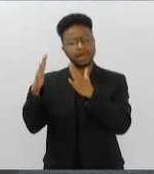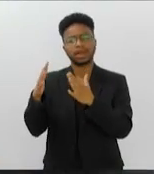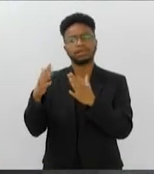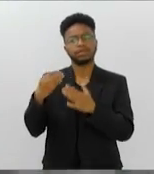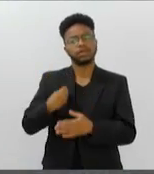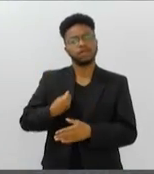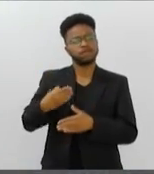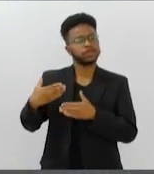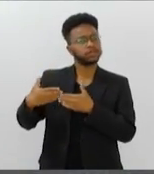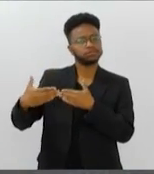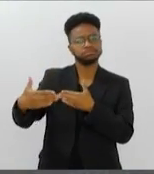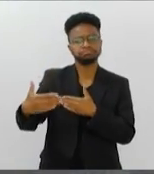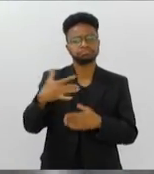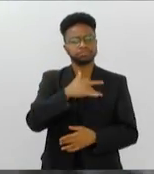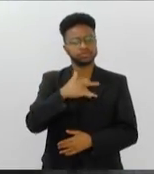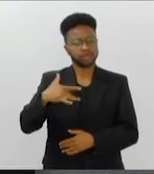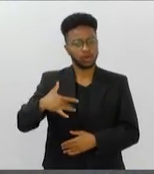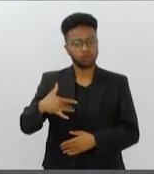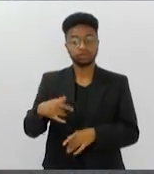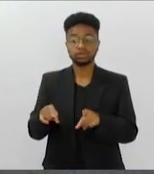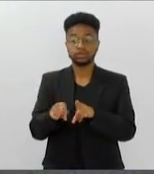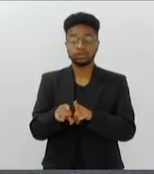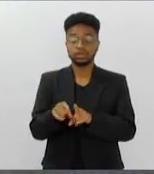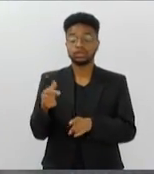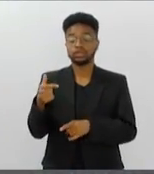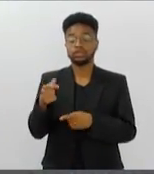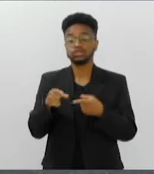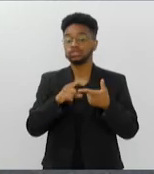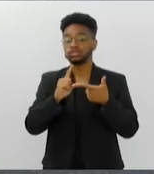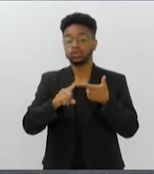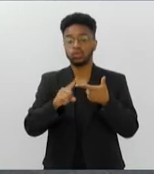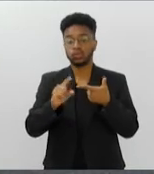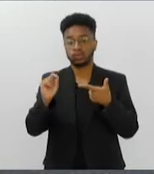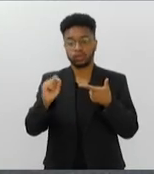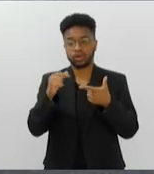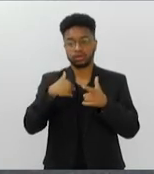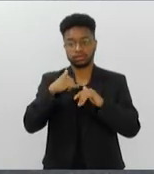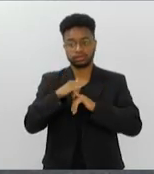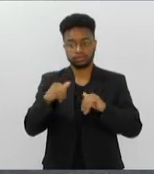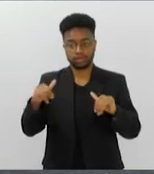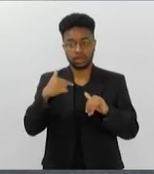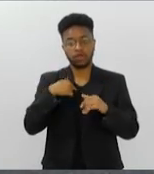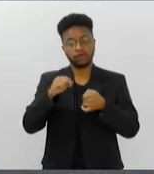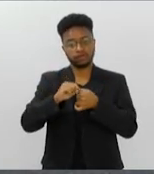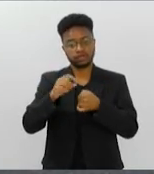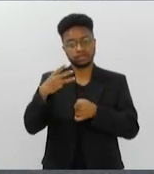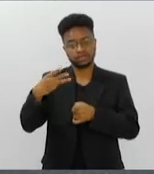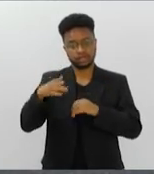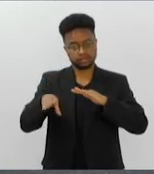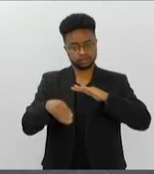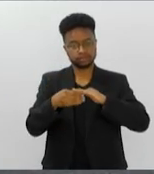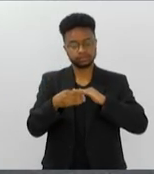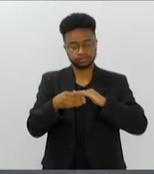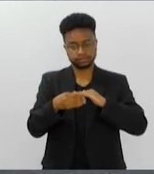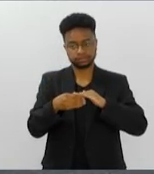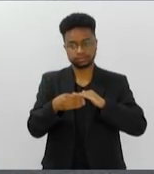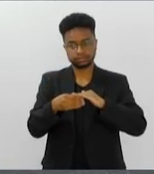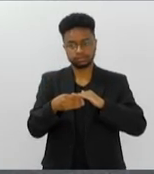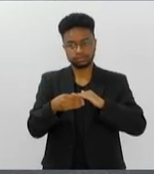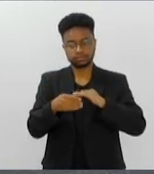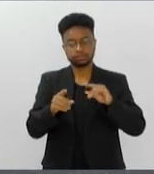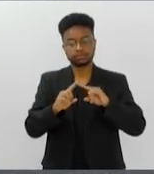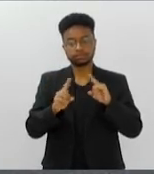muita saúde. Segundo, eu queria dizer, presidente, que eu emendei, eu fiz 3 emendas, né, e